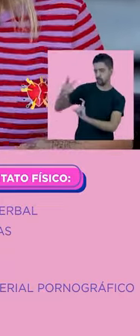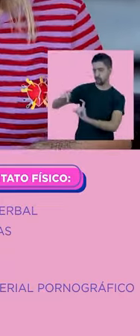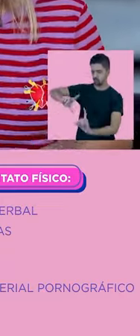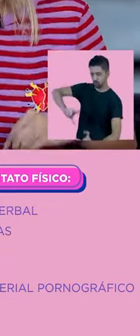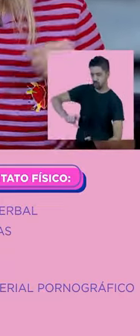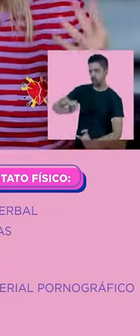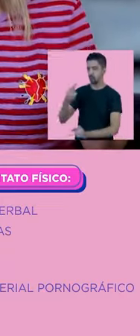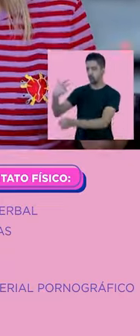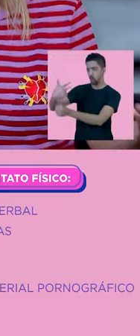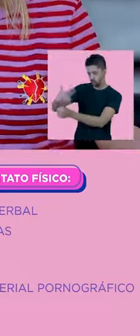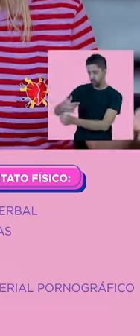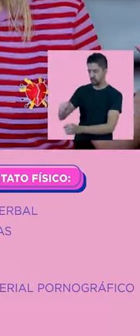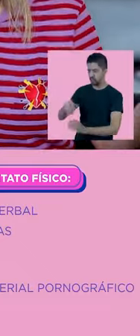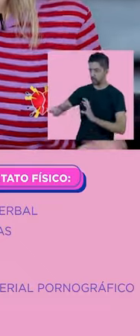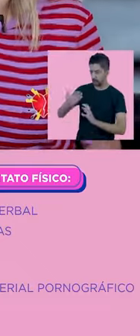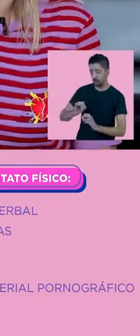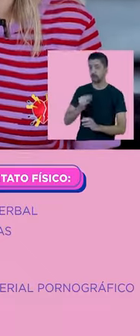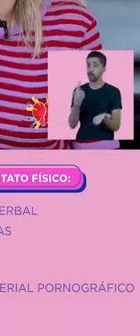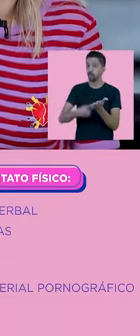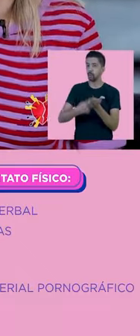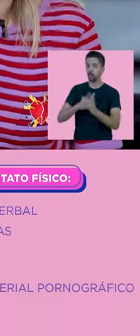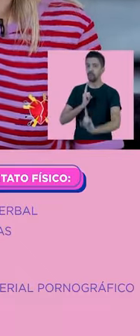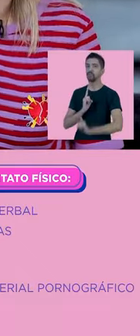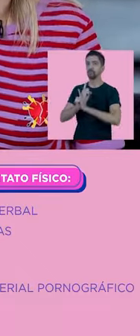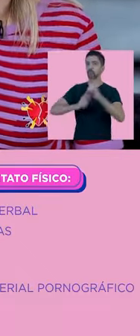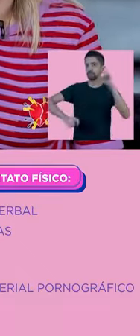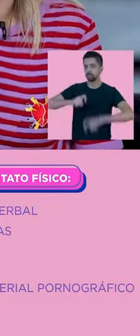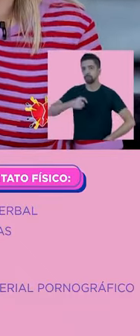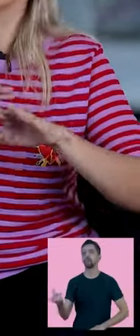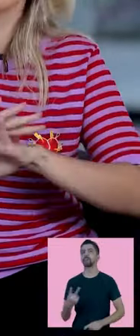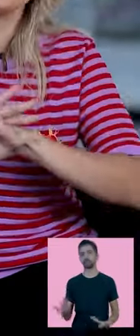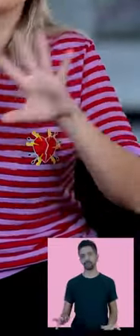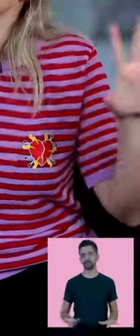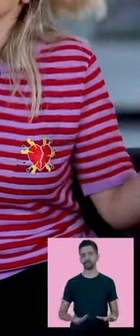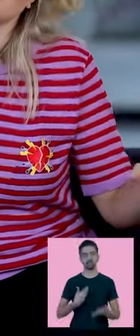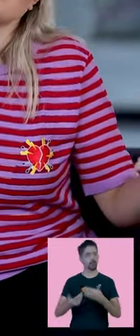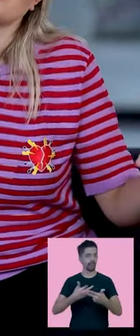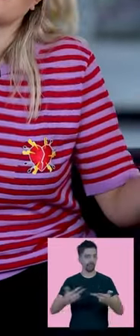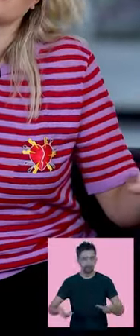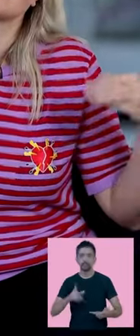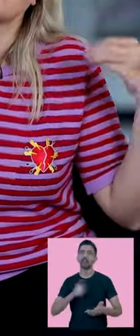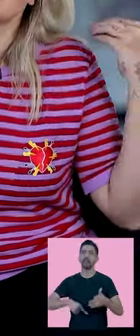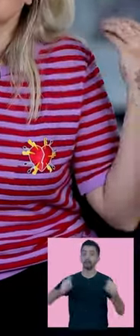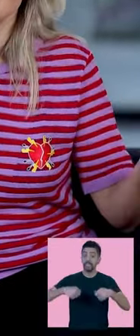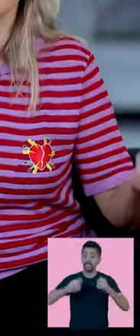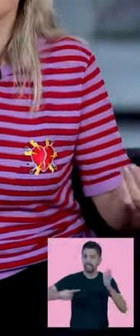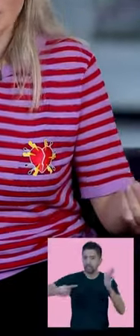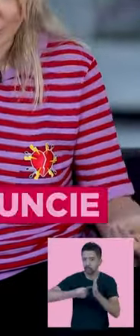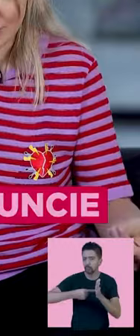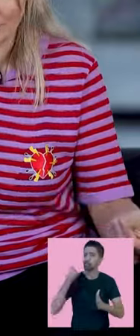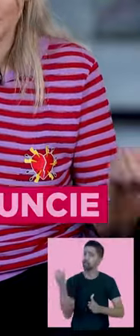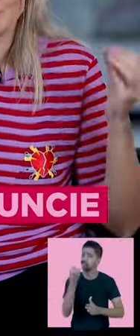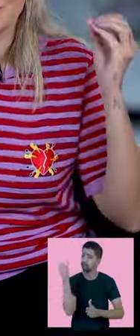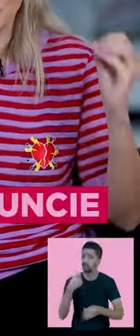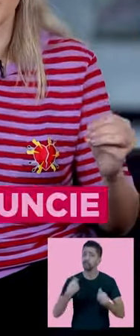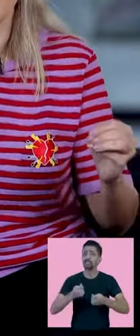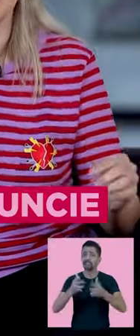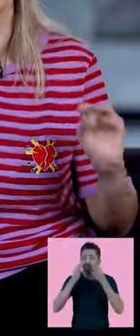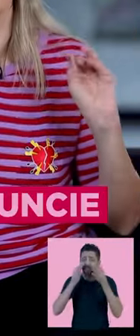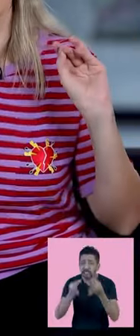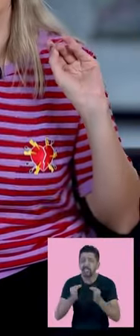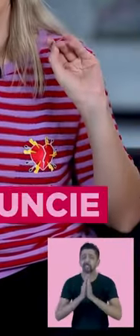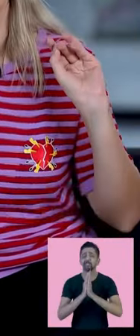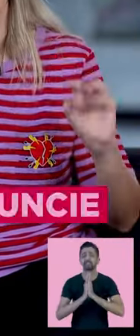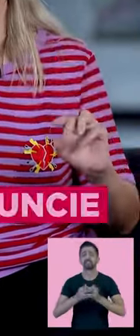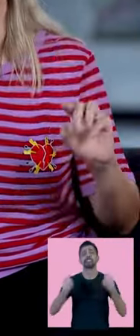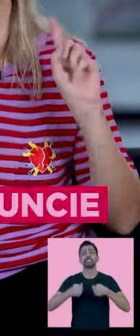fotos, vídeos ou até mesmo um encontro sexual com a criança ou adolescente. Qualquer uma dessas formas de abuso são passíveis de denúncia, por isso é muito